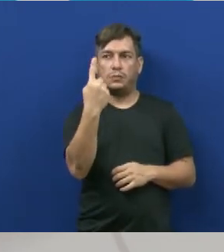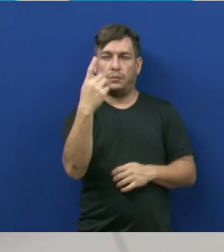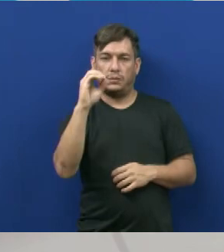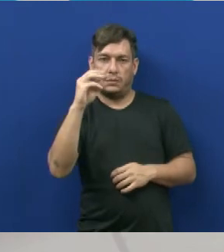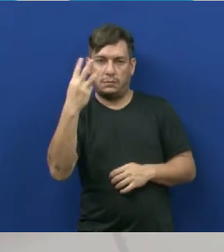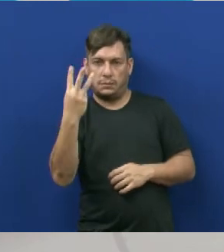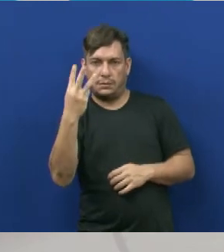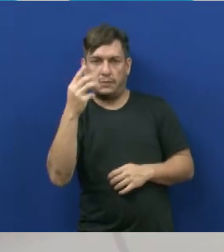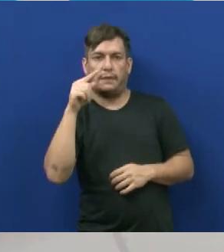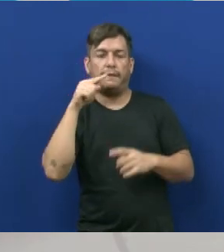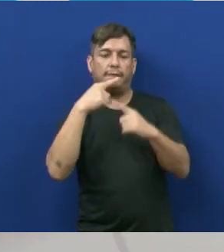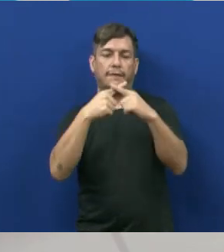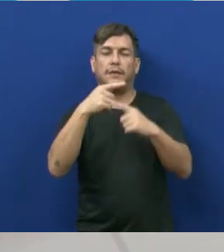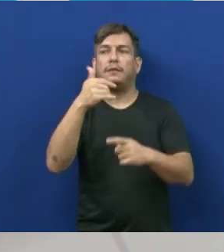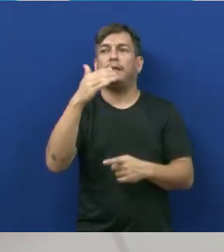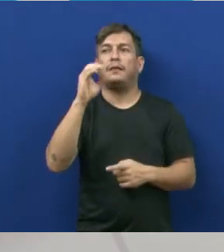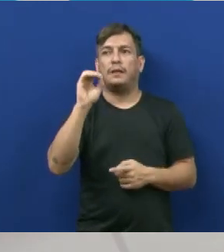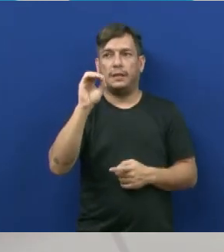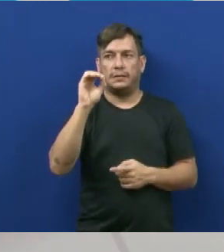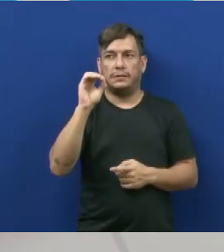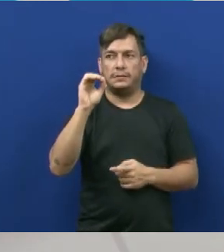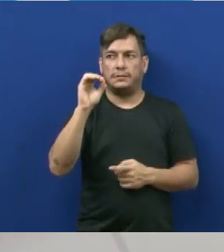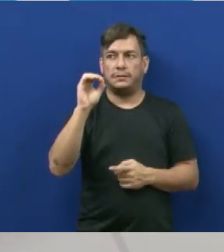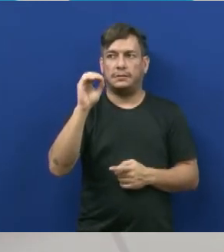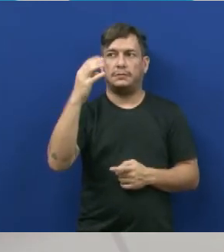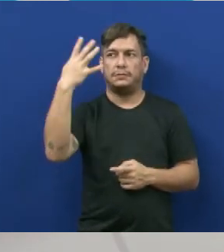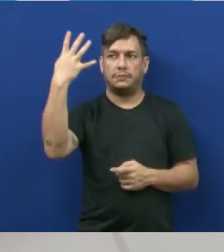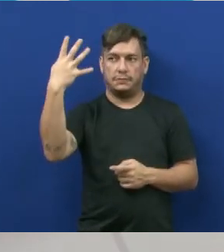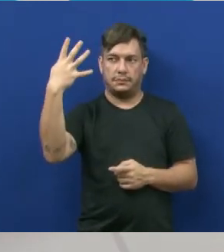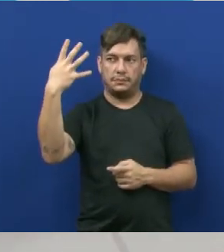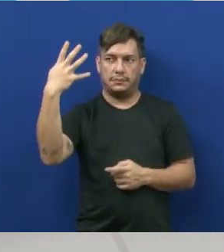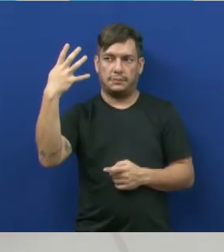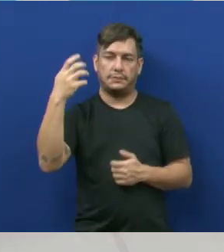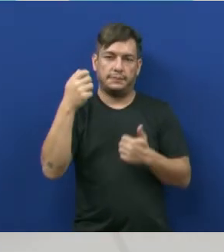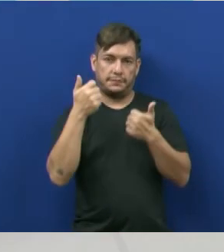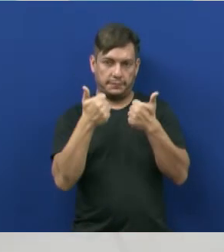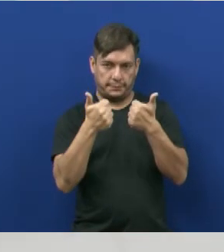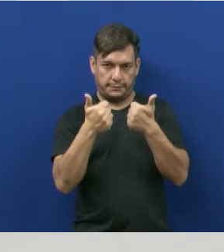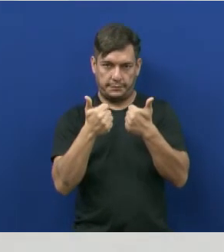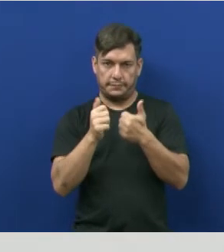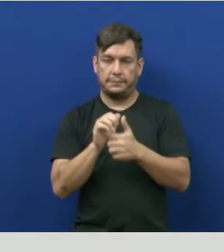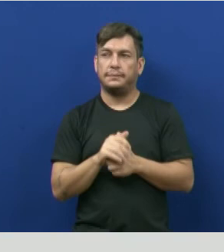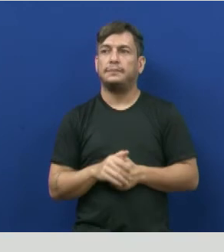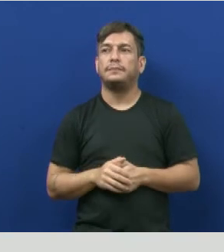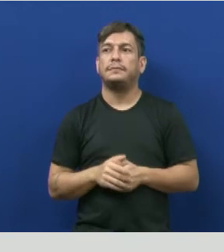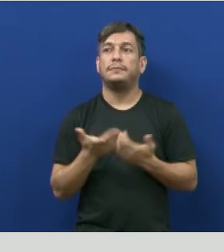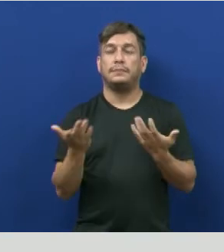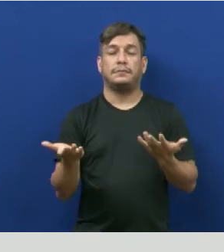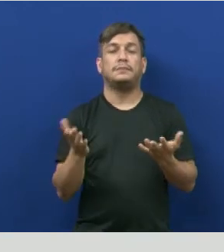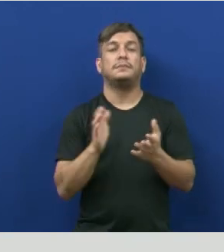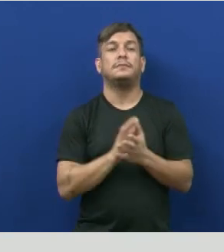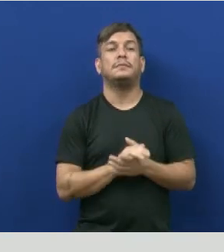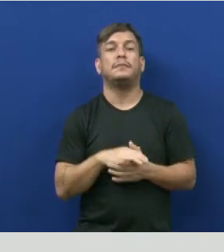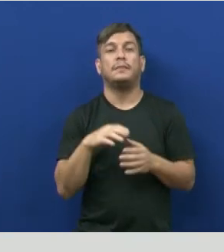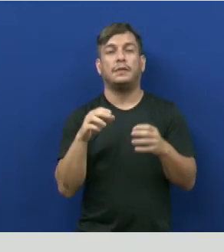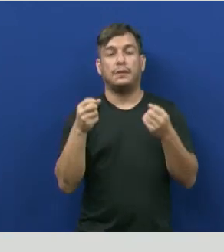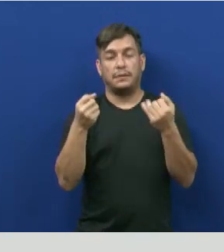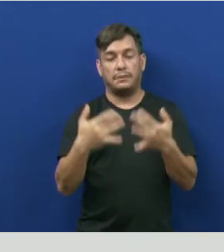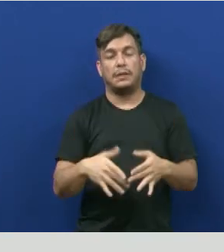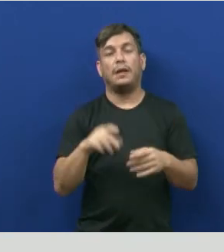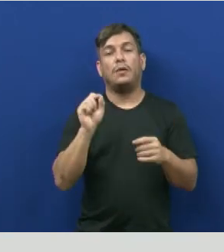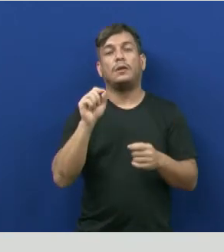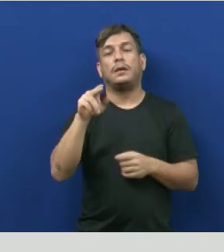1,2103 vezes 10 elevado a 4, ok? Então, gente, basicamente, trabalhar com